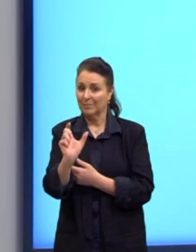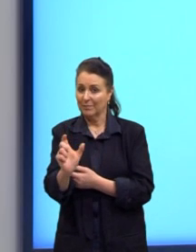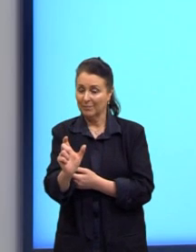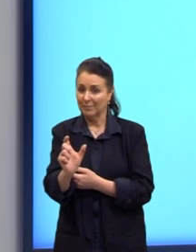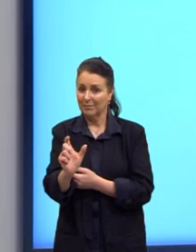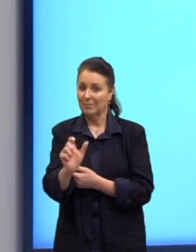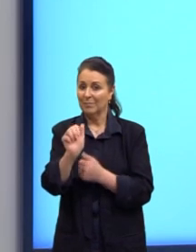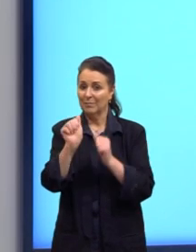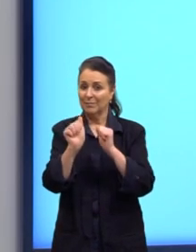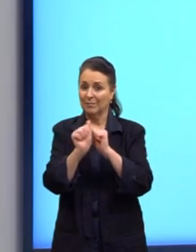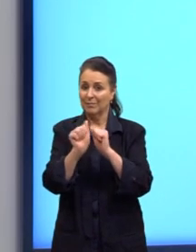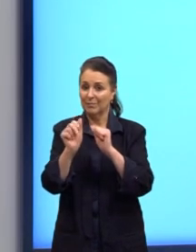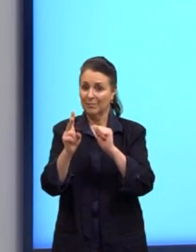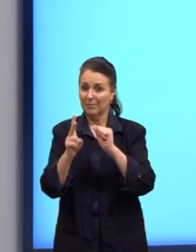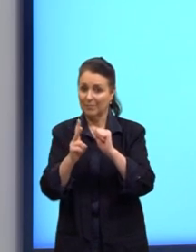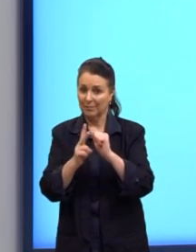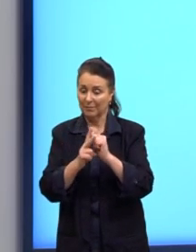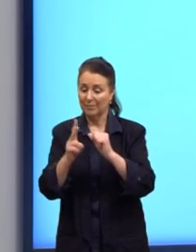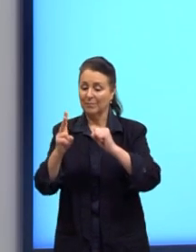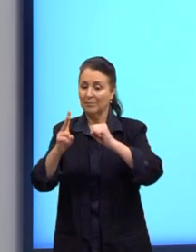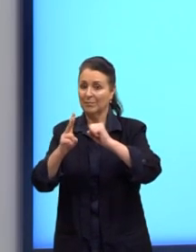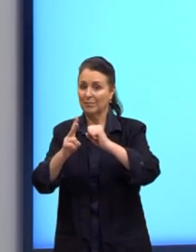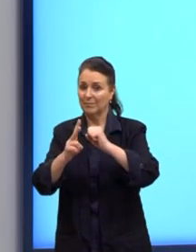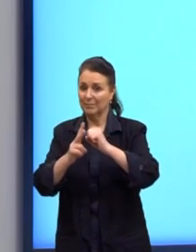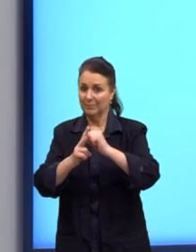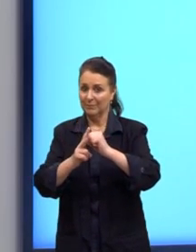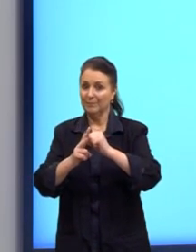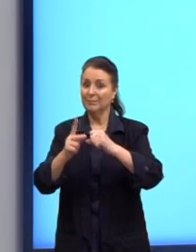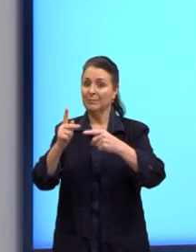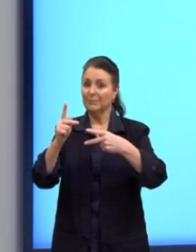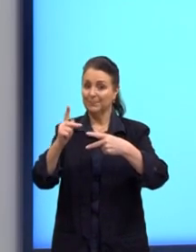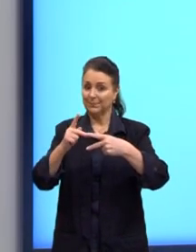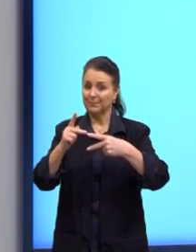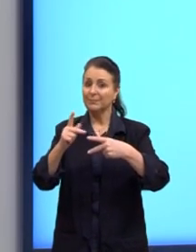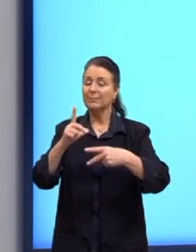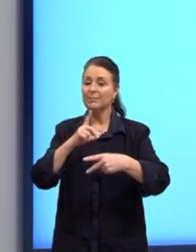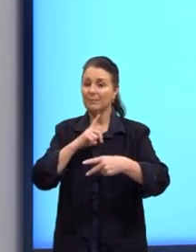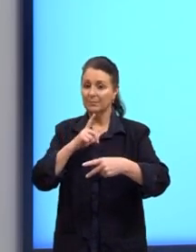o verbo olha preposição